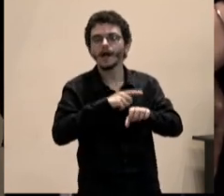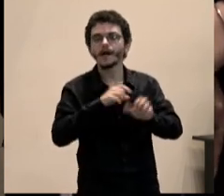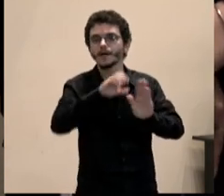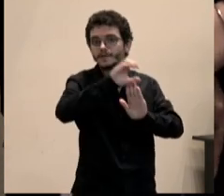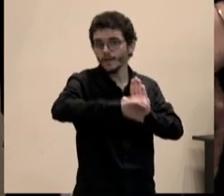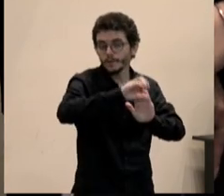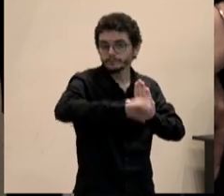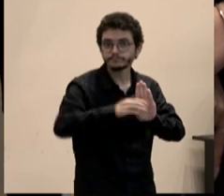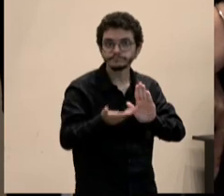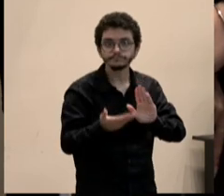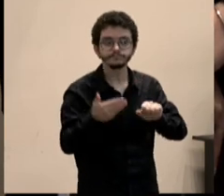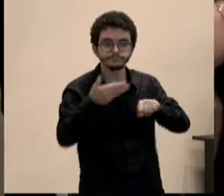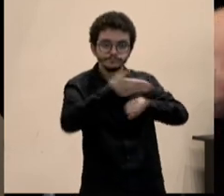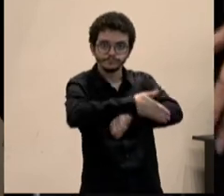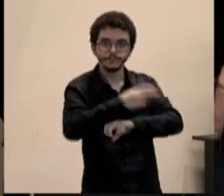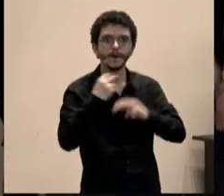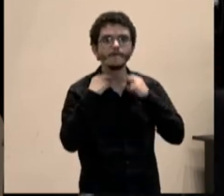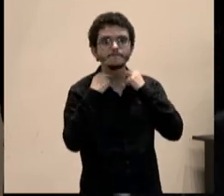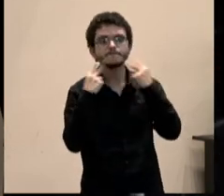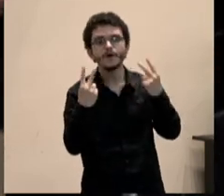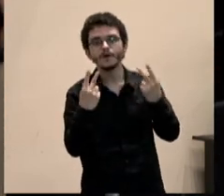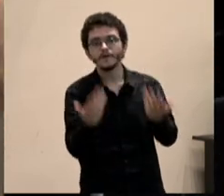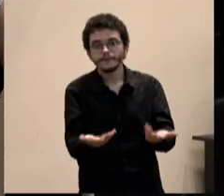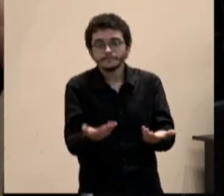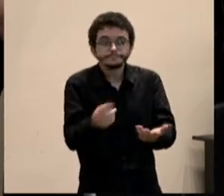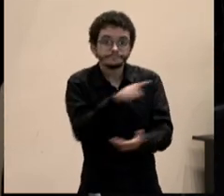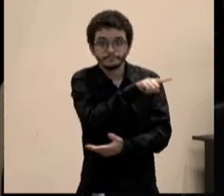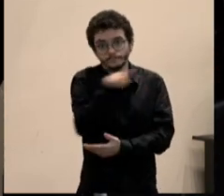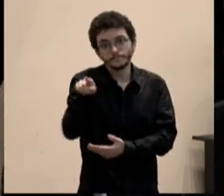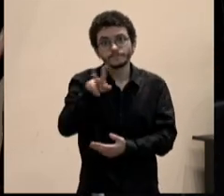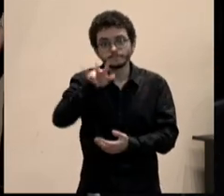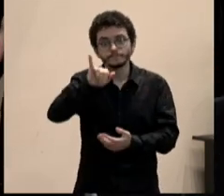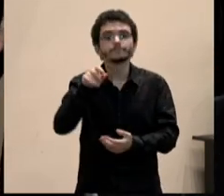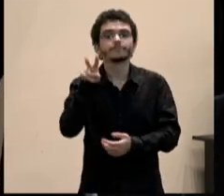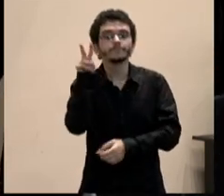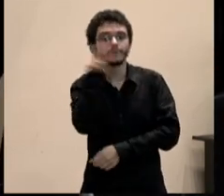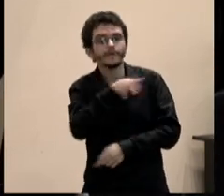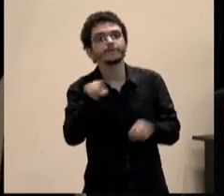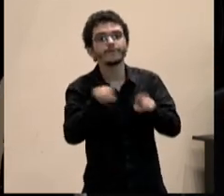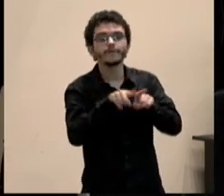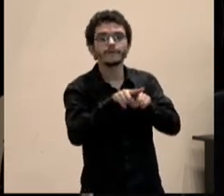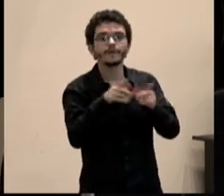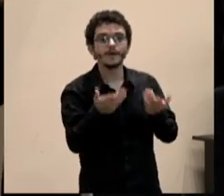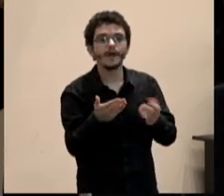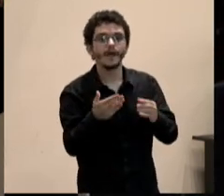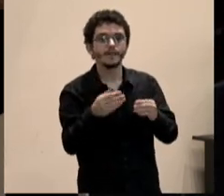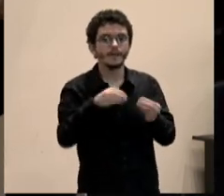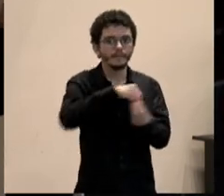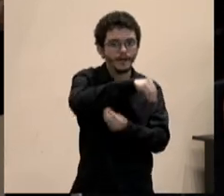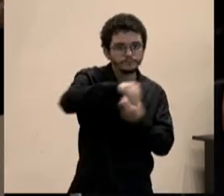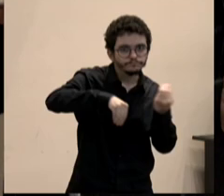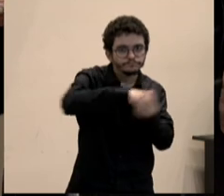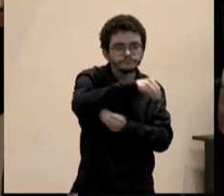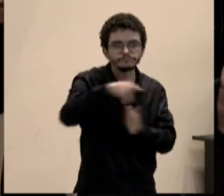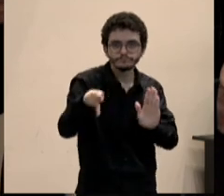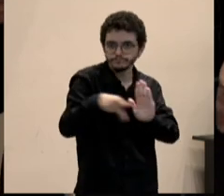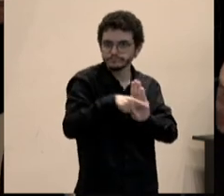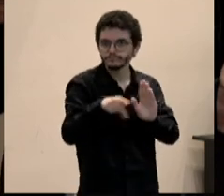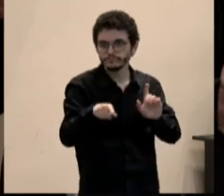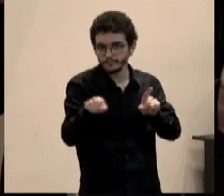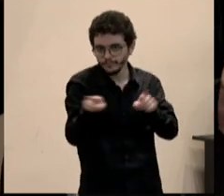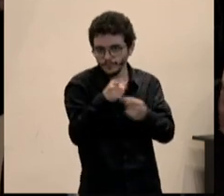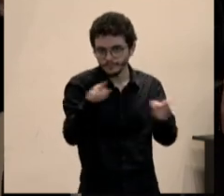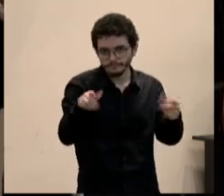para compor para vozes. Então, vocês verão aqui também composição e arranjo dos próprios discentes.